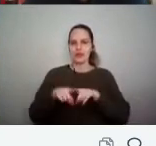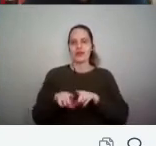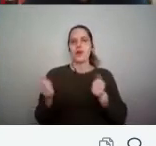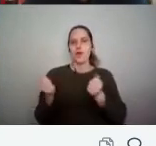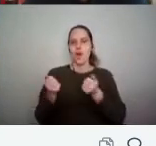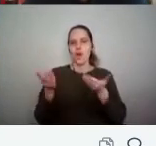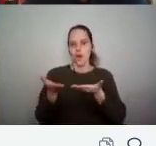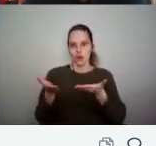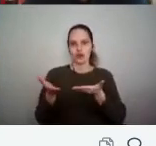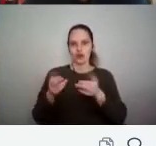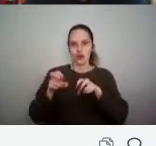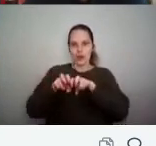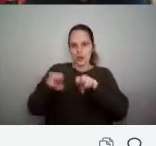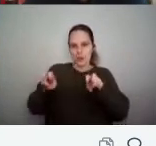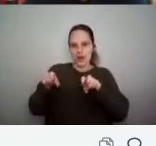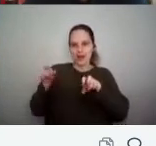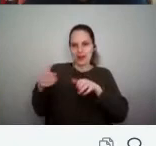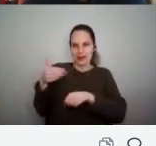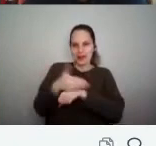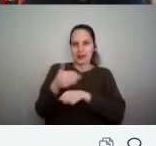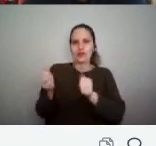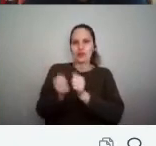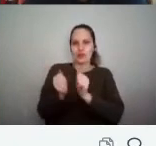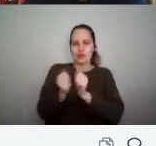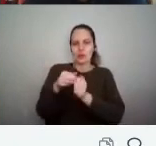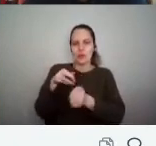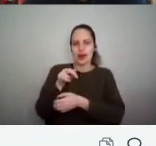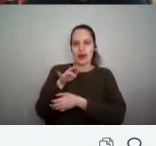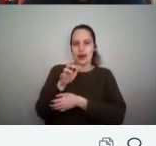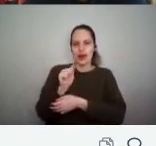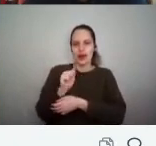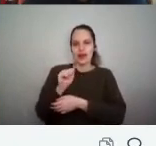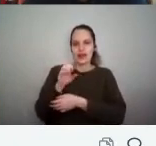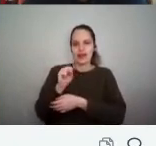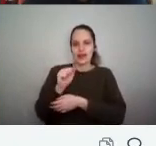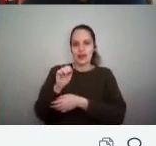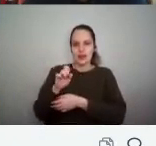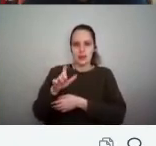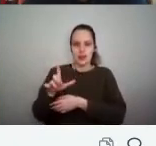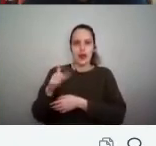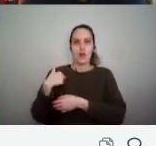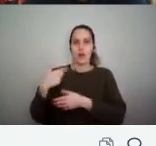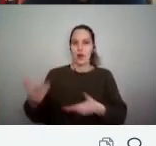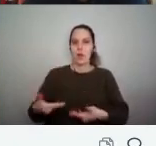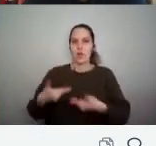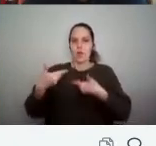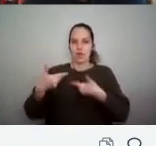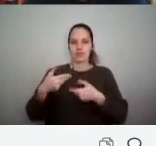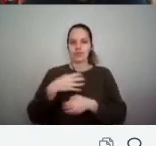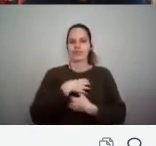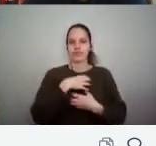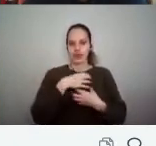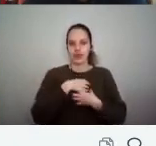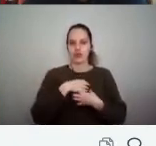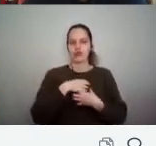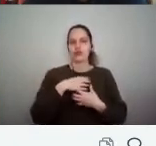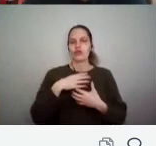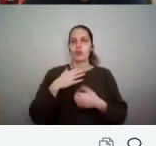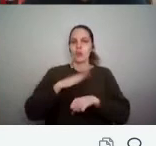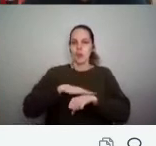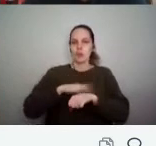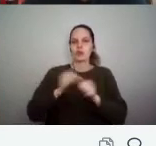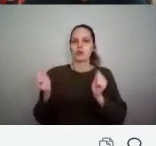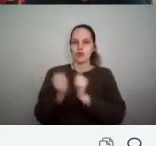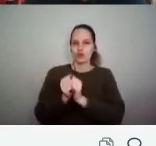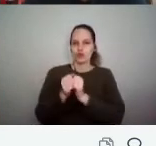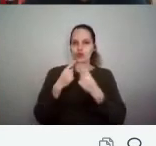Isabel. Muito me honra, tá, dividindo contigo esse espaço de encontro, Maria Isabel, e de diálogo, por toda a tua trajetória, que